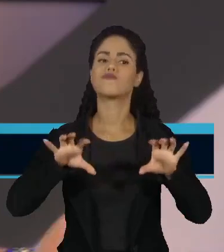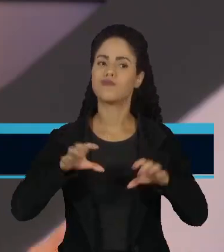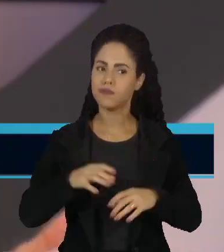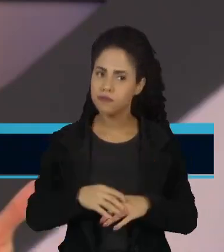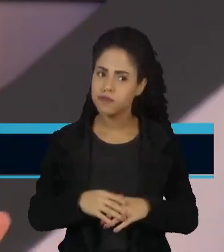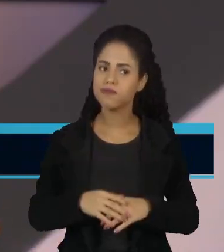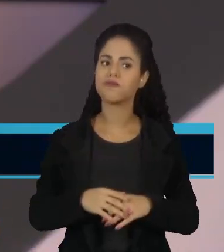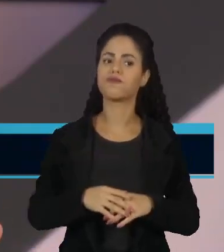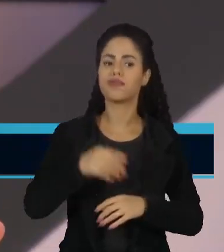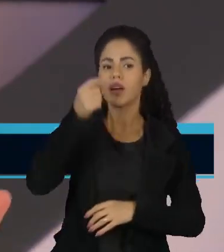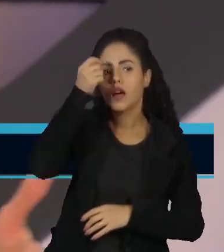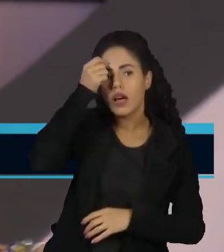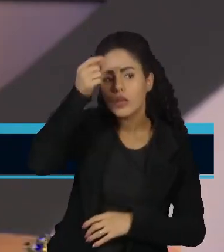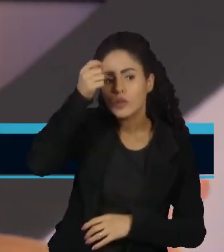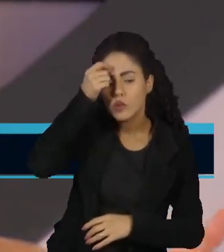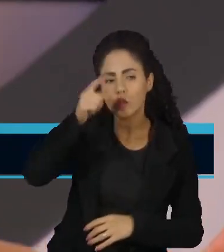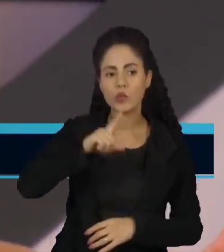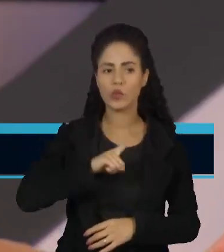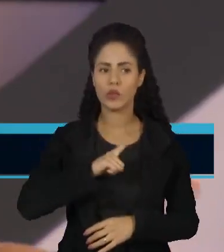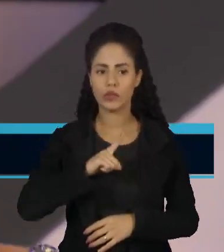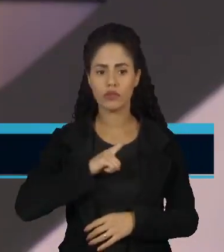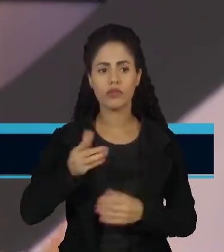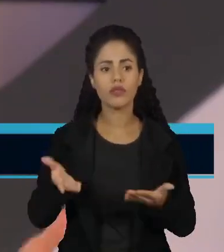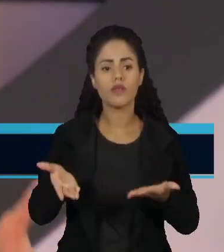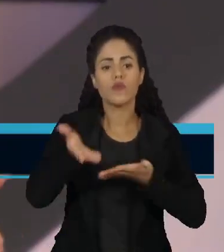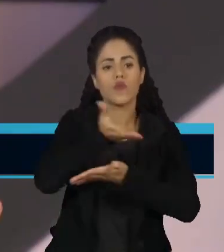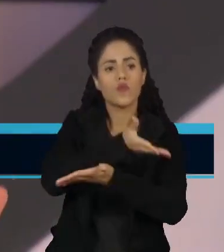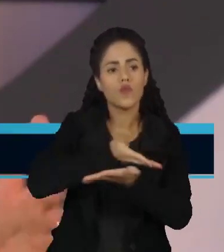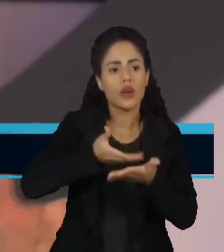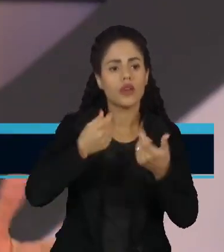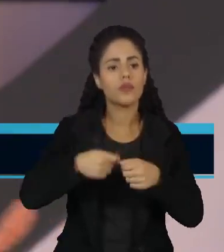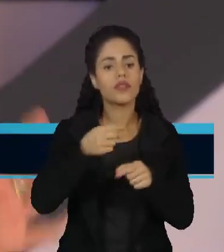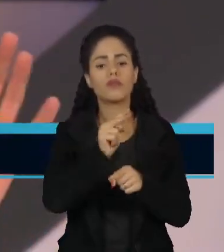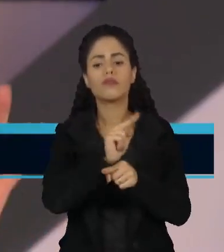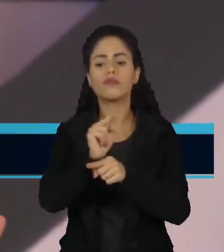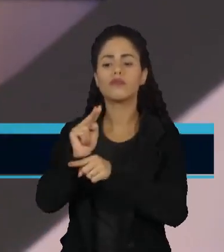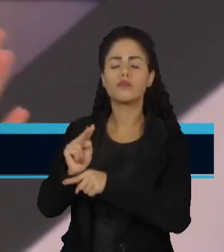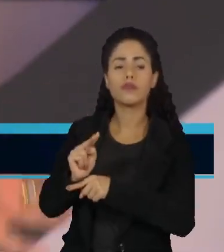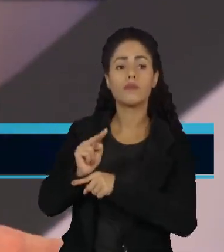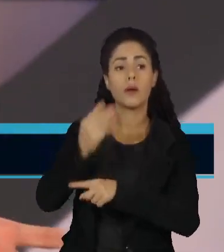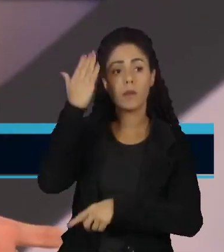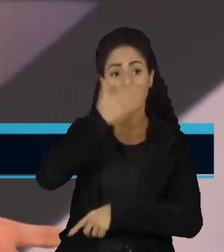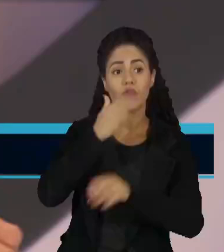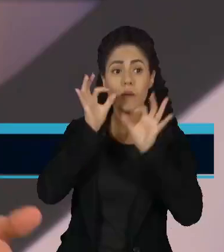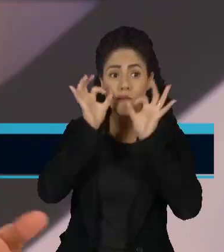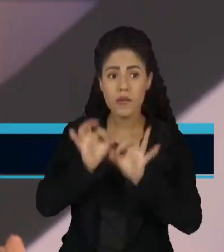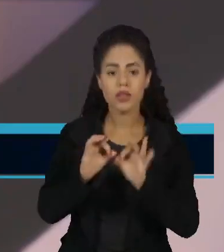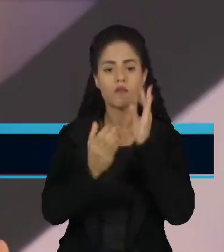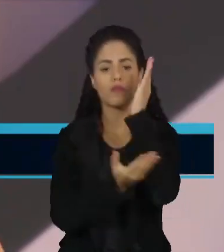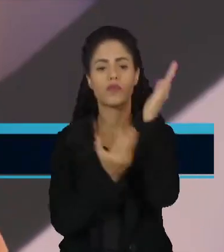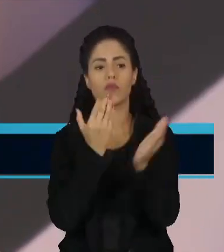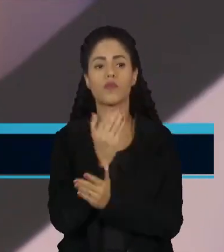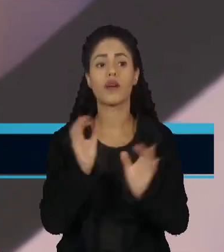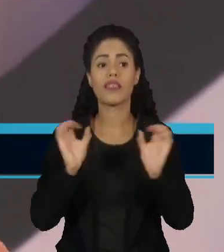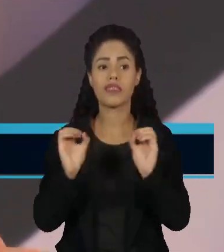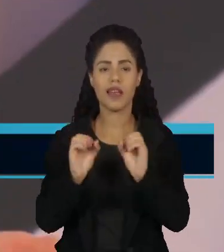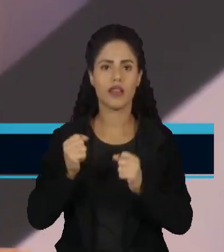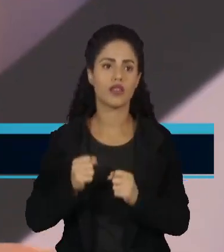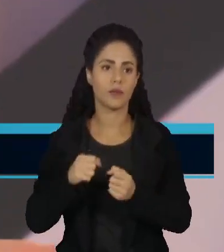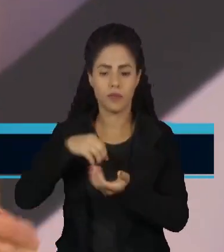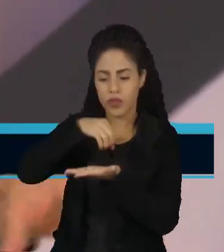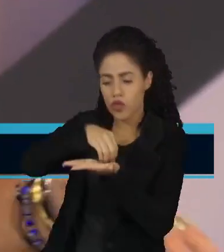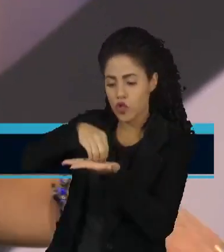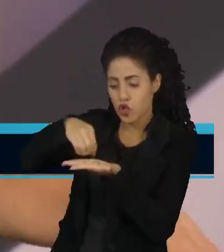Entre as culturas que vão ser, que teriam que ser rastreadas para provar que não vem de áreas desmatadas, está, por exemplo, soja